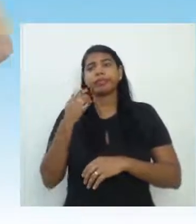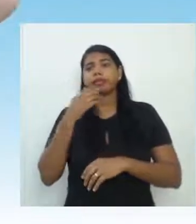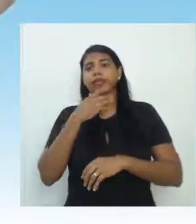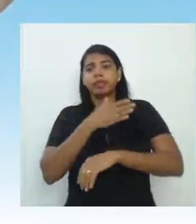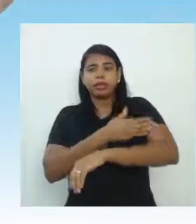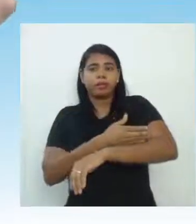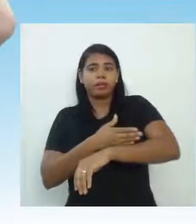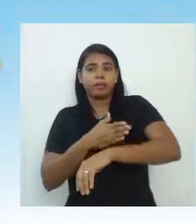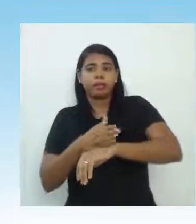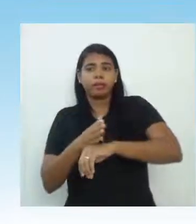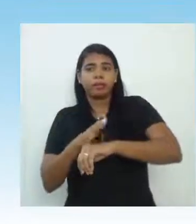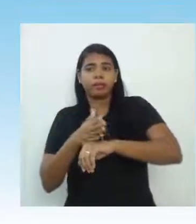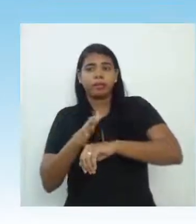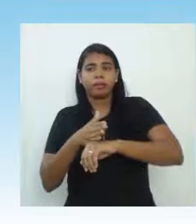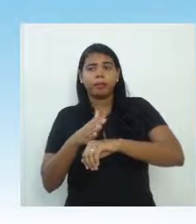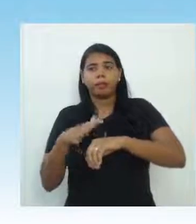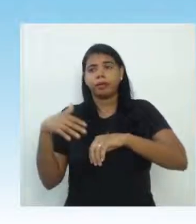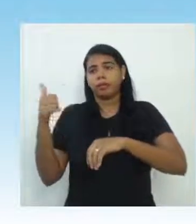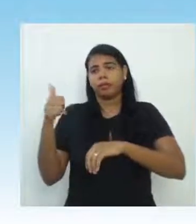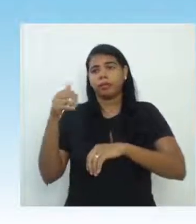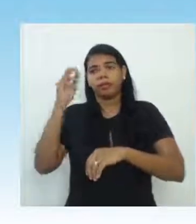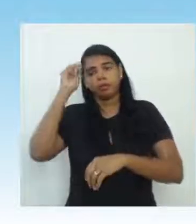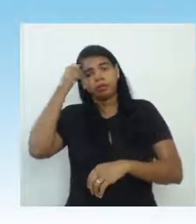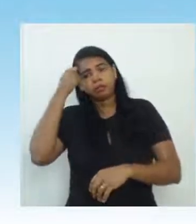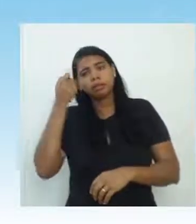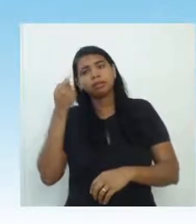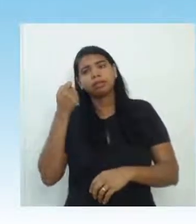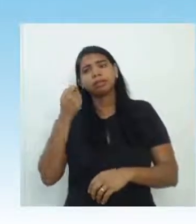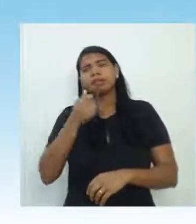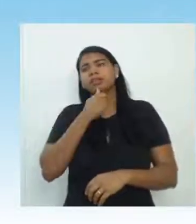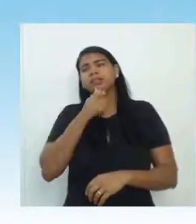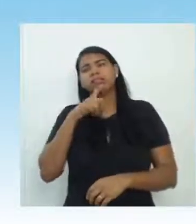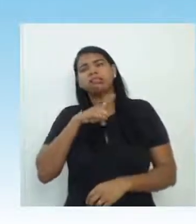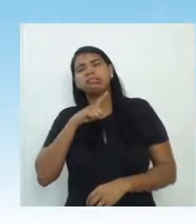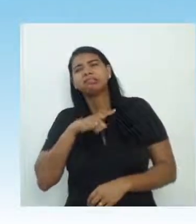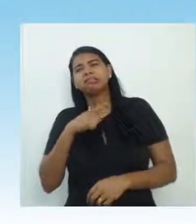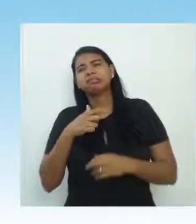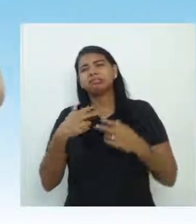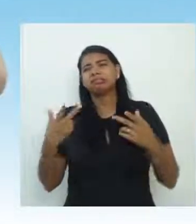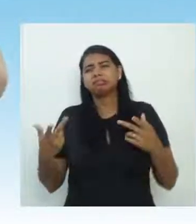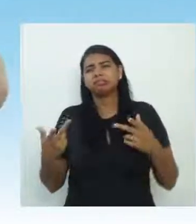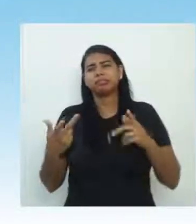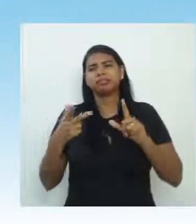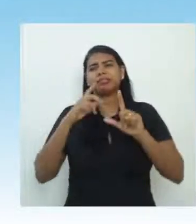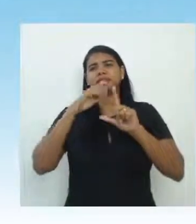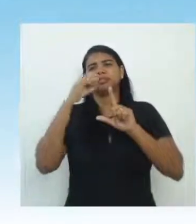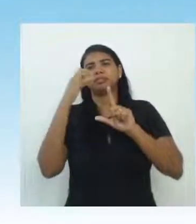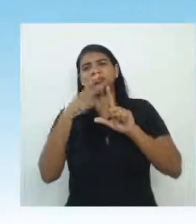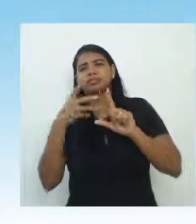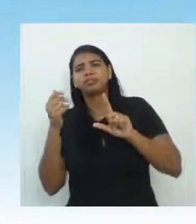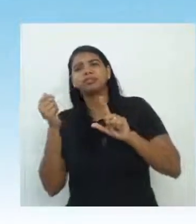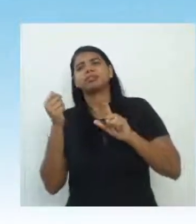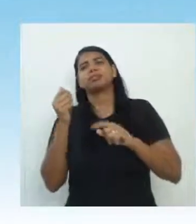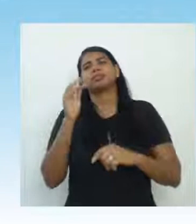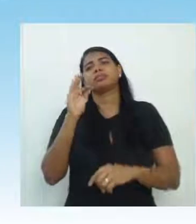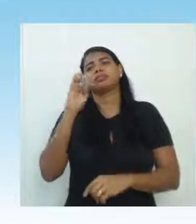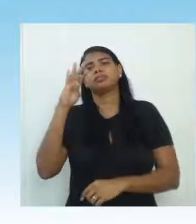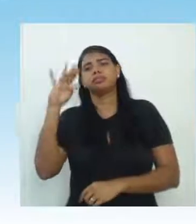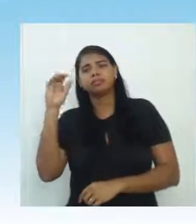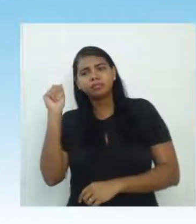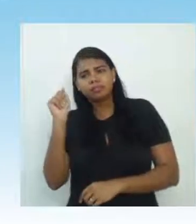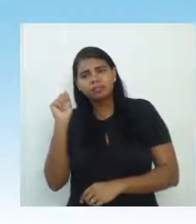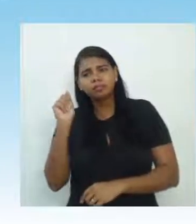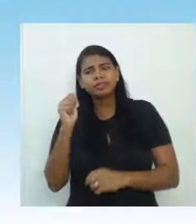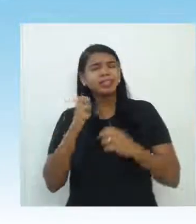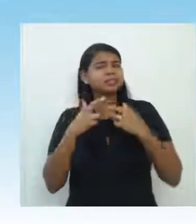Então, existe ainda, né, questões de racismo, de machismo, de LGBTfobia, enfim, um monte de coisas. Exatamente, um